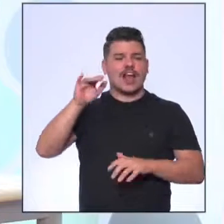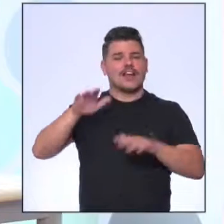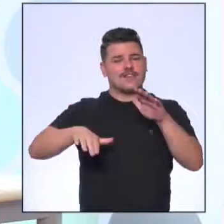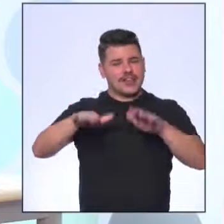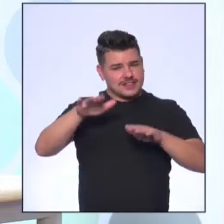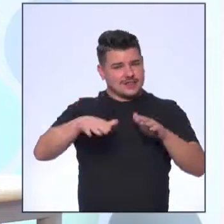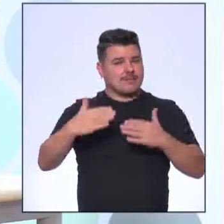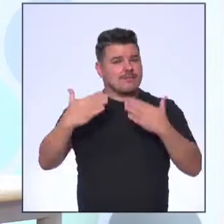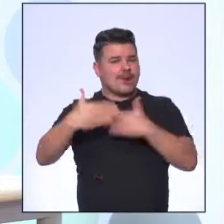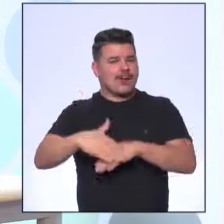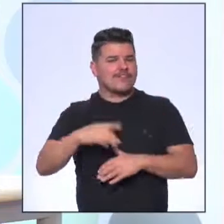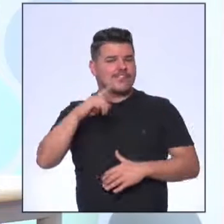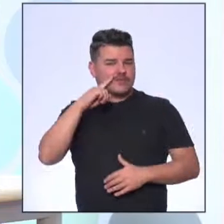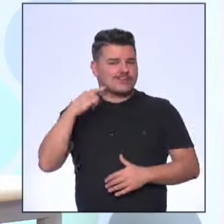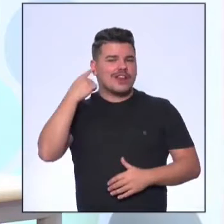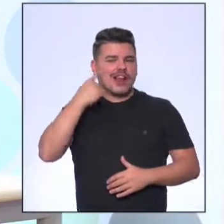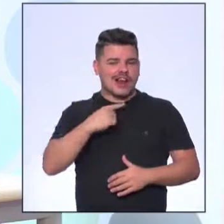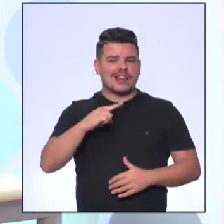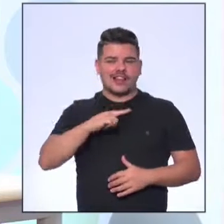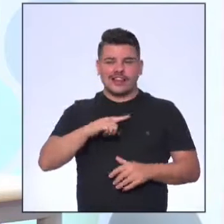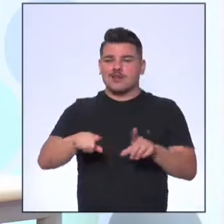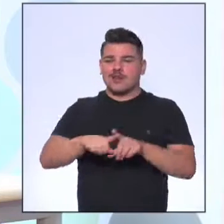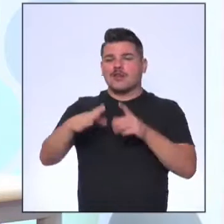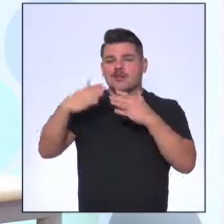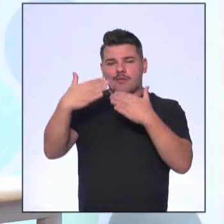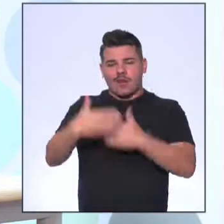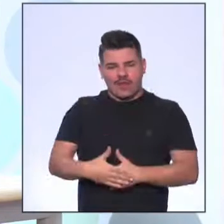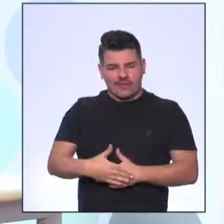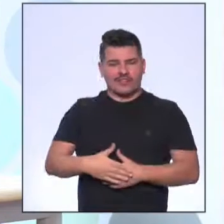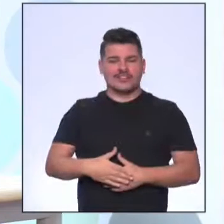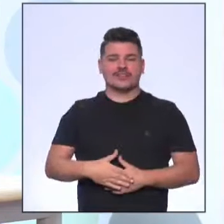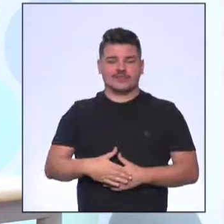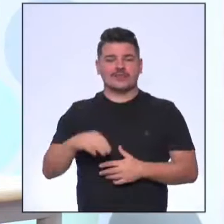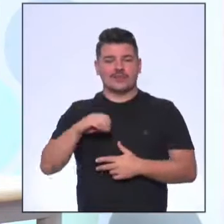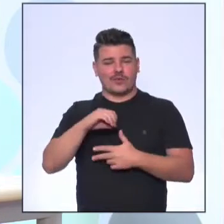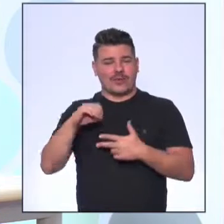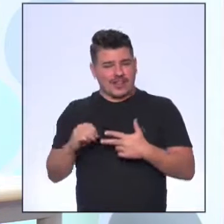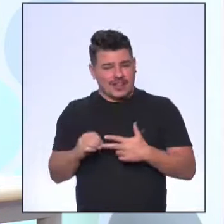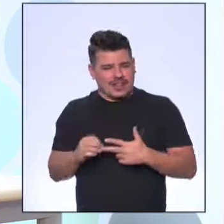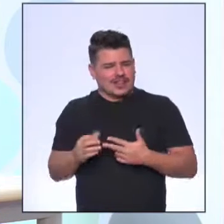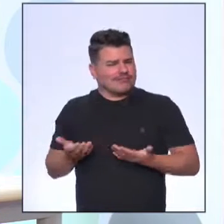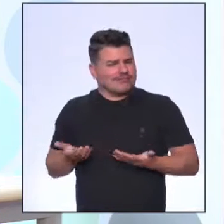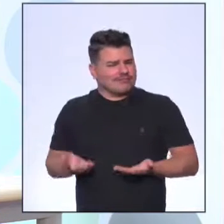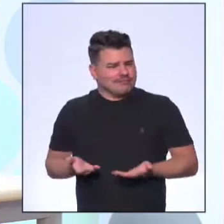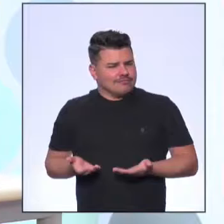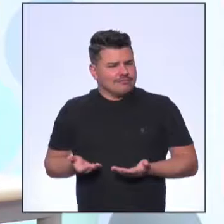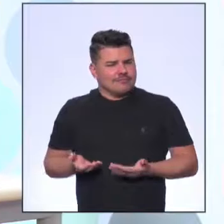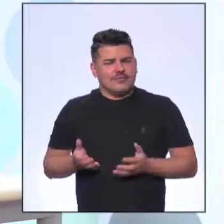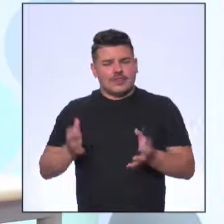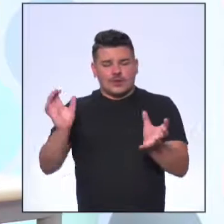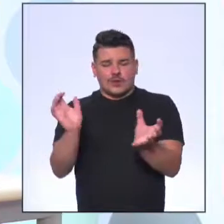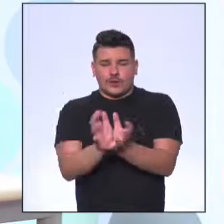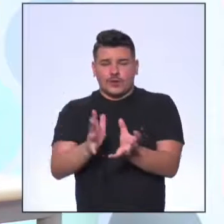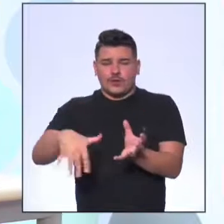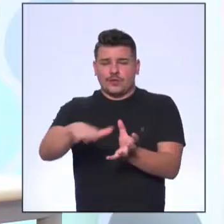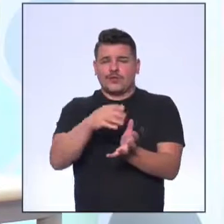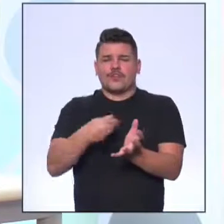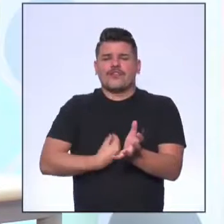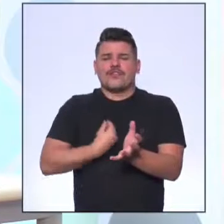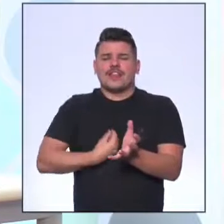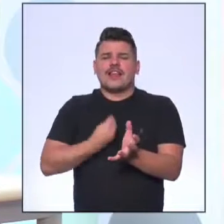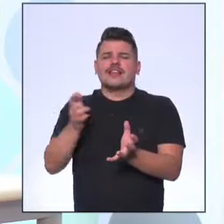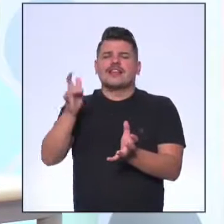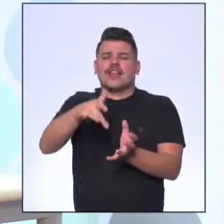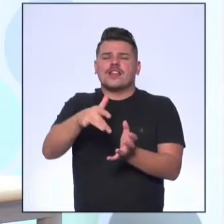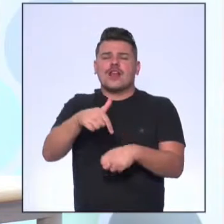de vestibular, cai muito no Enem. Já as atividades que um ser vivo exerce no ambiente, tá? Como o